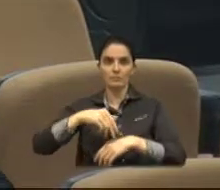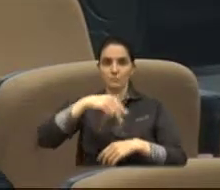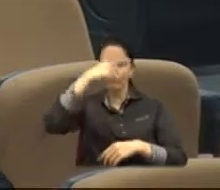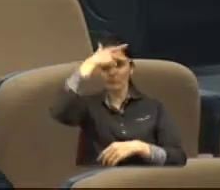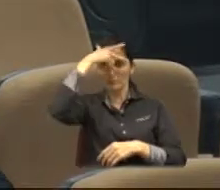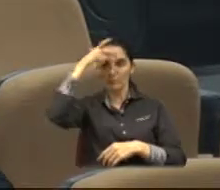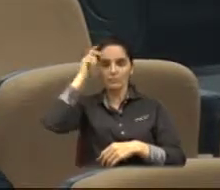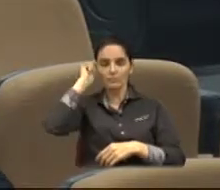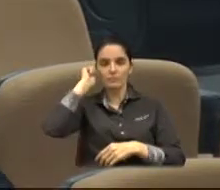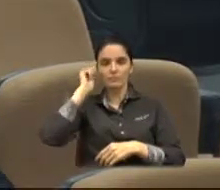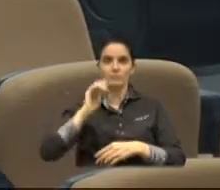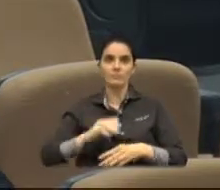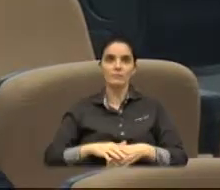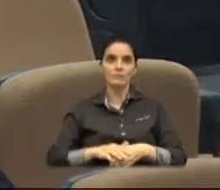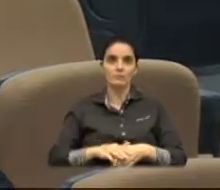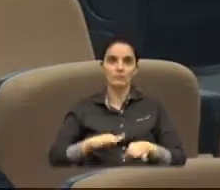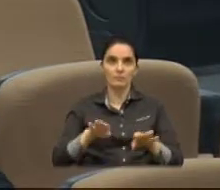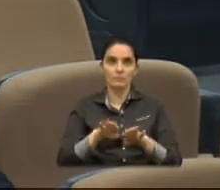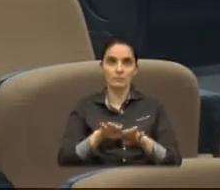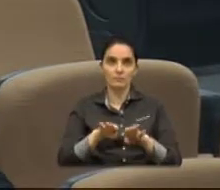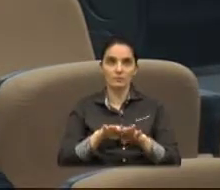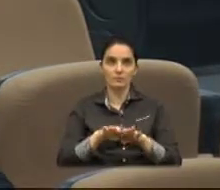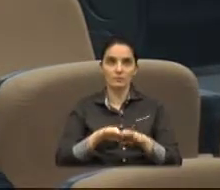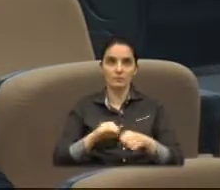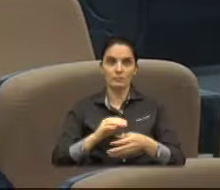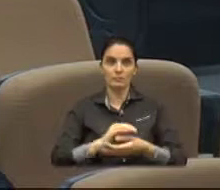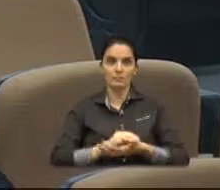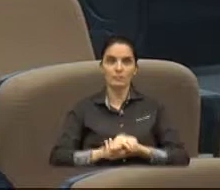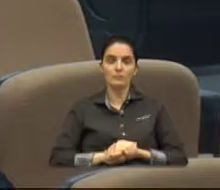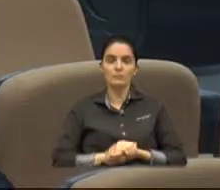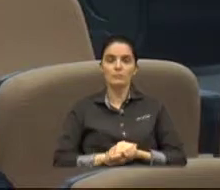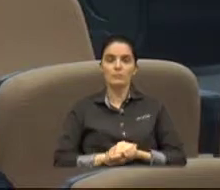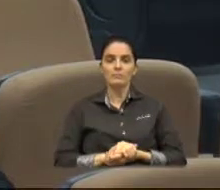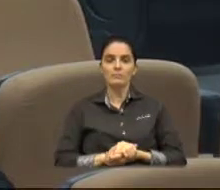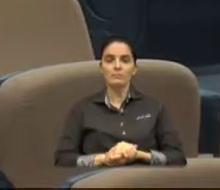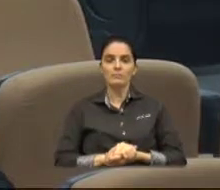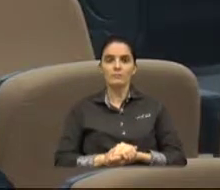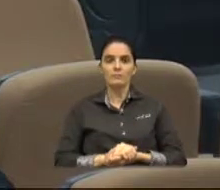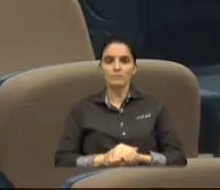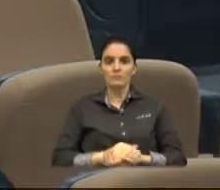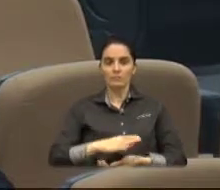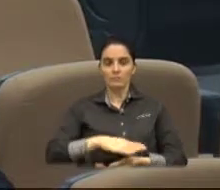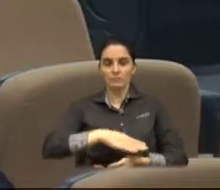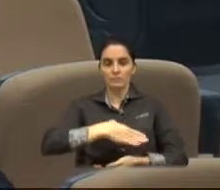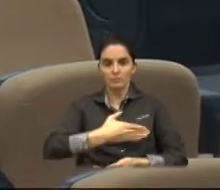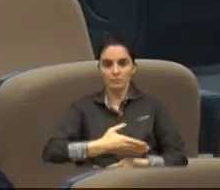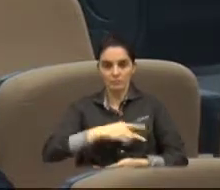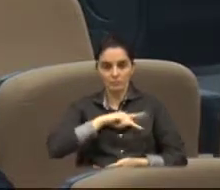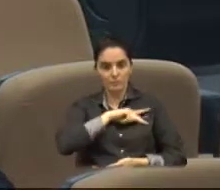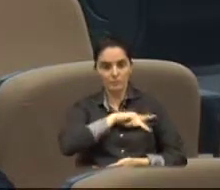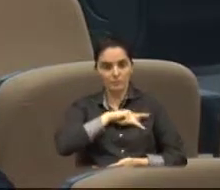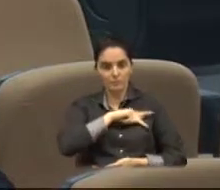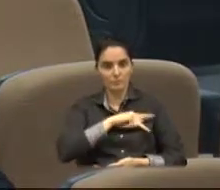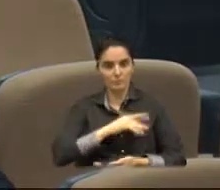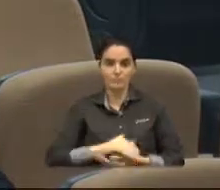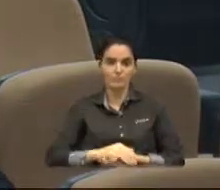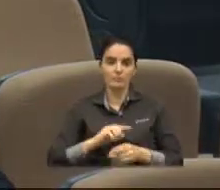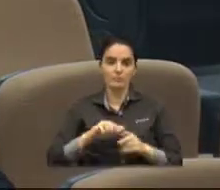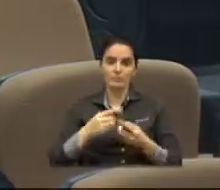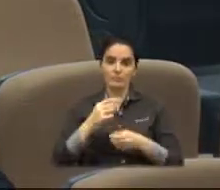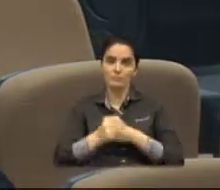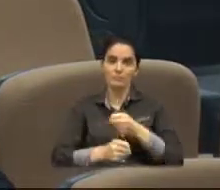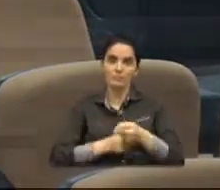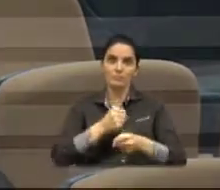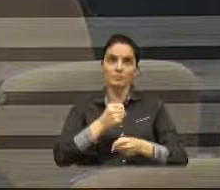e pela coragem dele de ser palmeirense. Torce para o Palmeiras, mesmo que esse ano não deu, mas para o ano que vem, quem sabe, né,